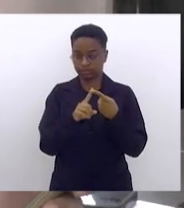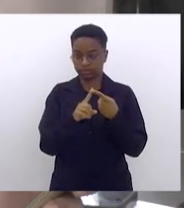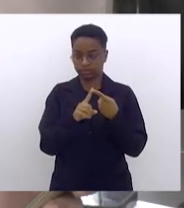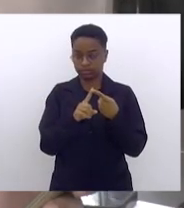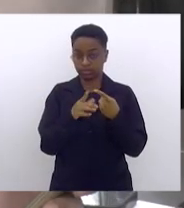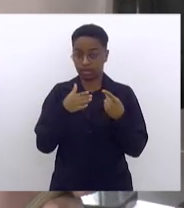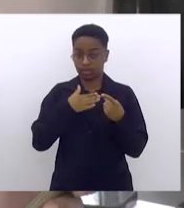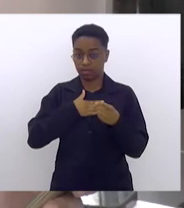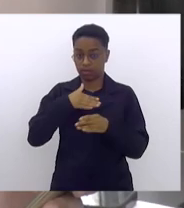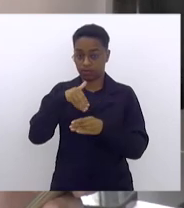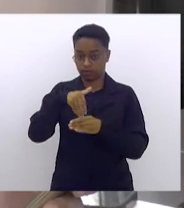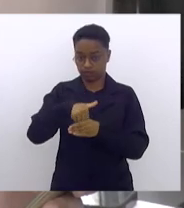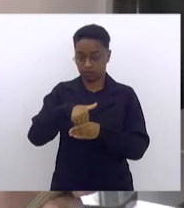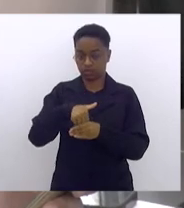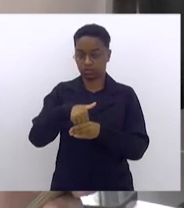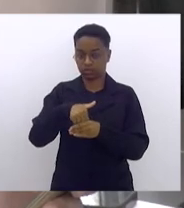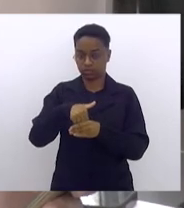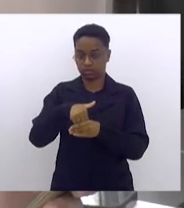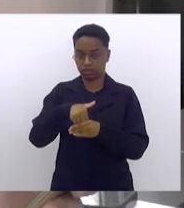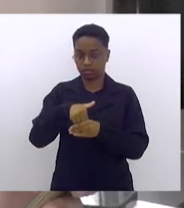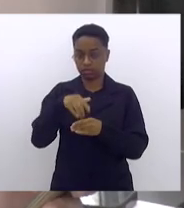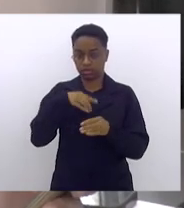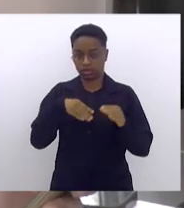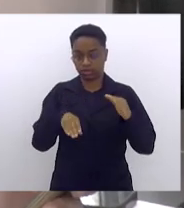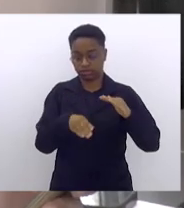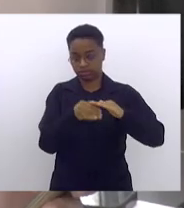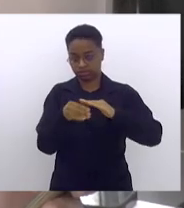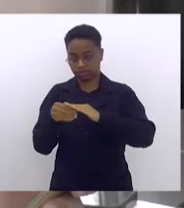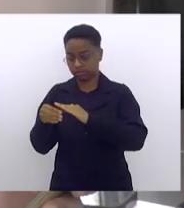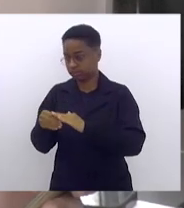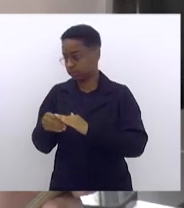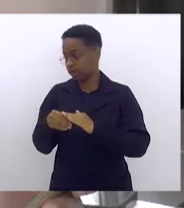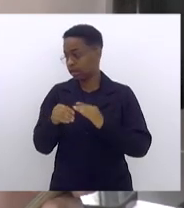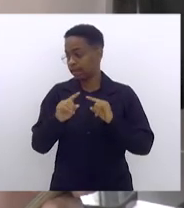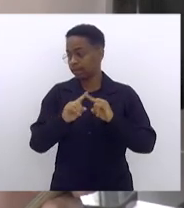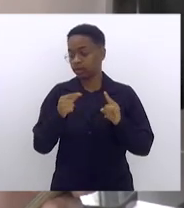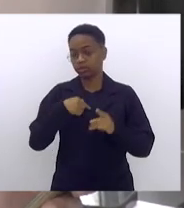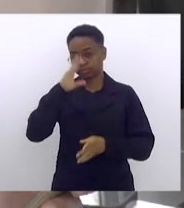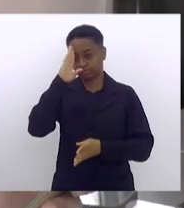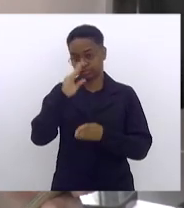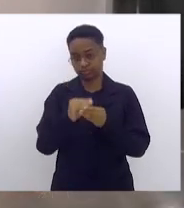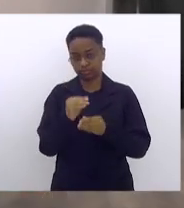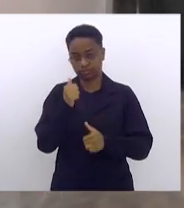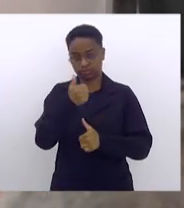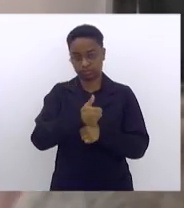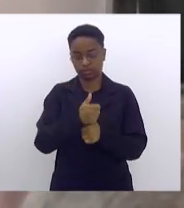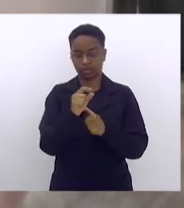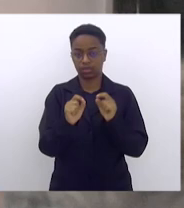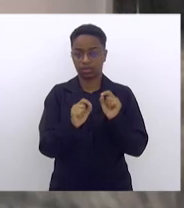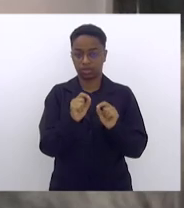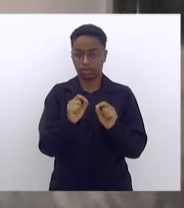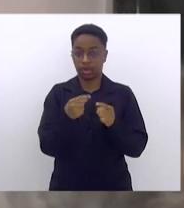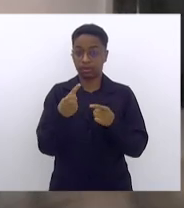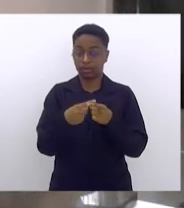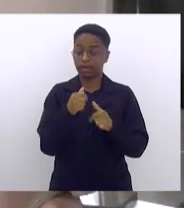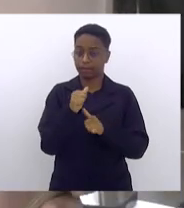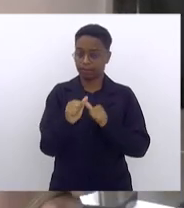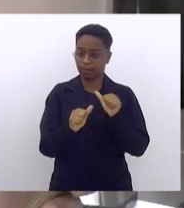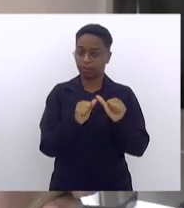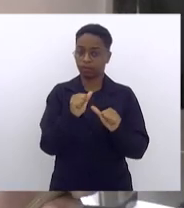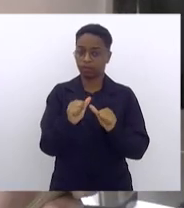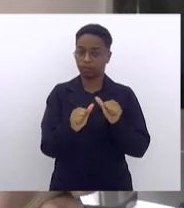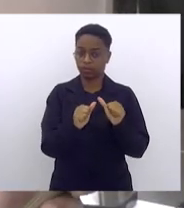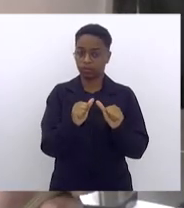meu voto, dentre as emendas, aí por isso que eu fiz aqui uma conclusão por substitutivo, porque houve uma mudança